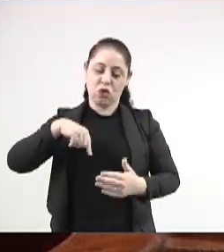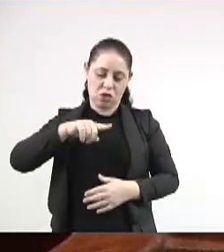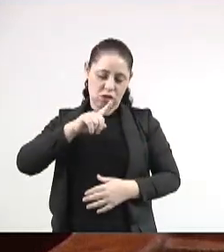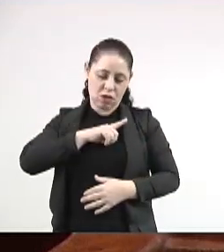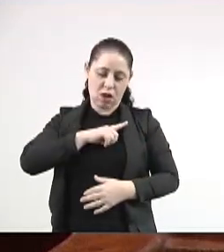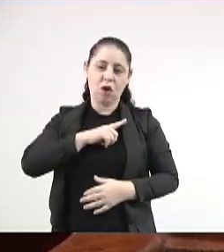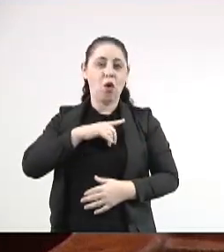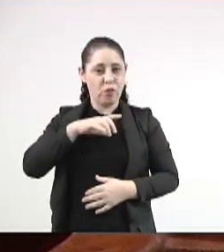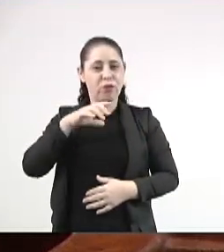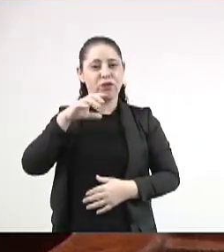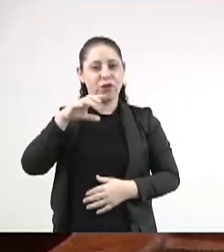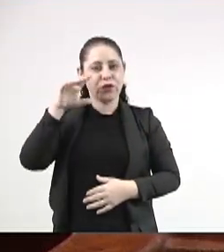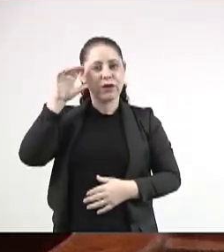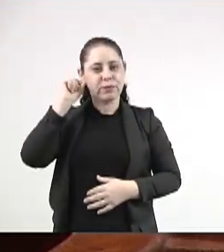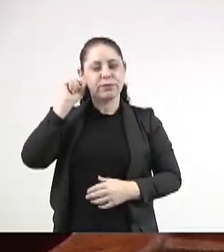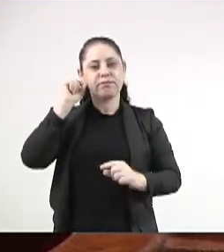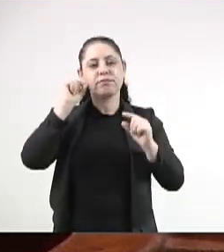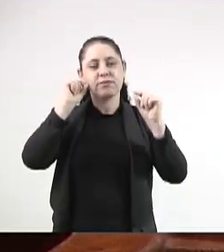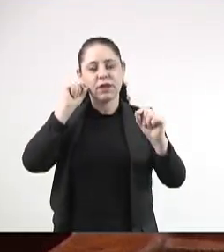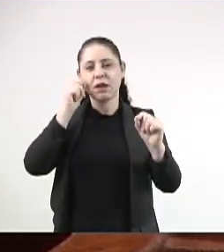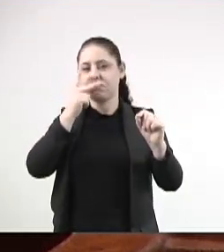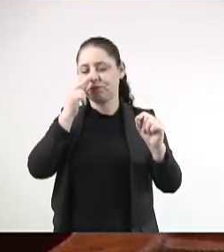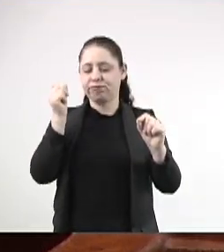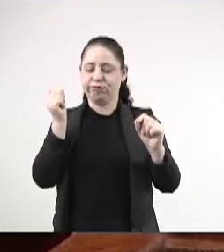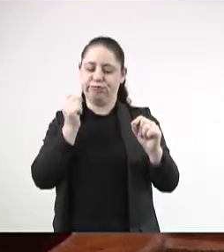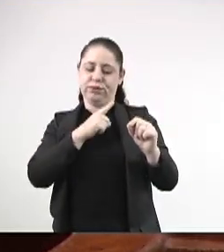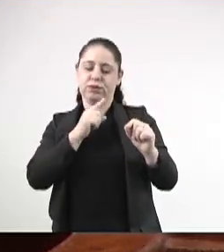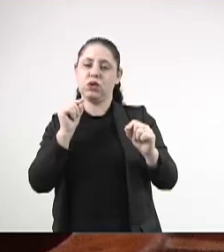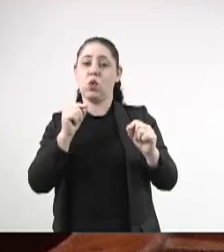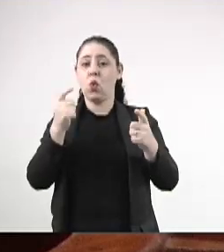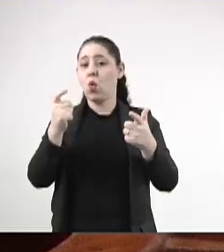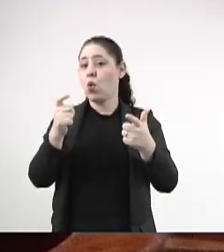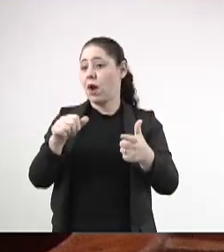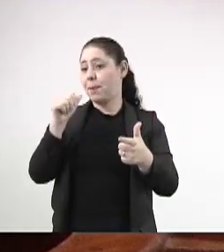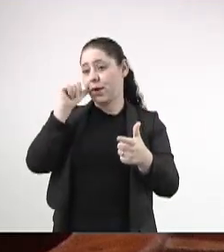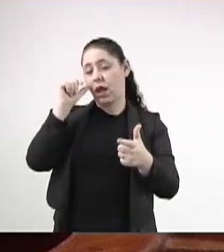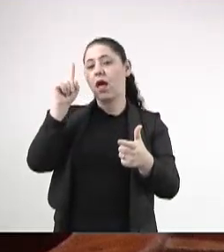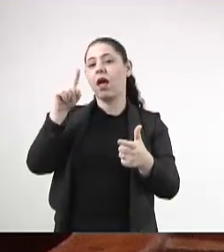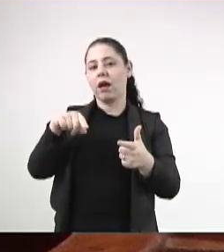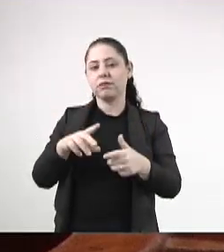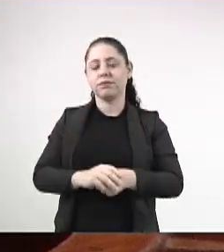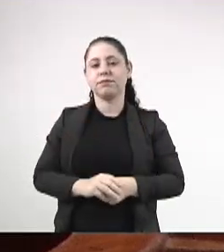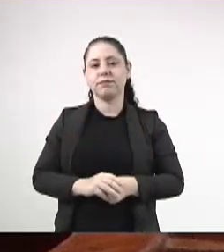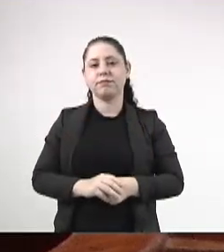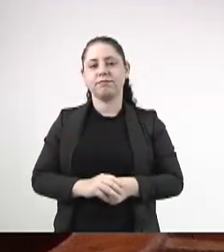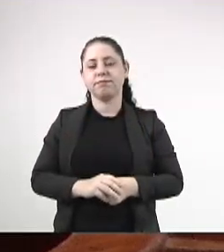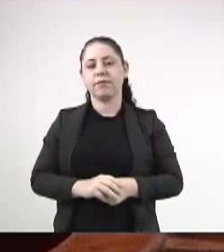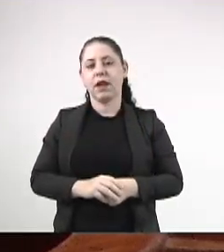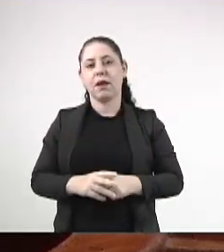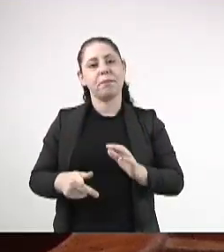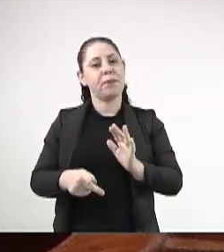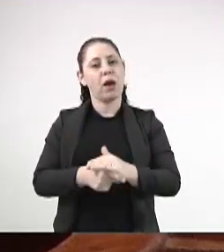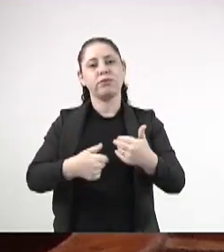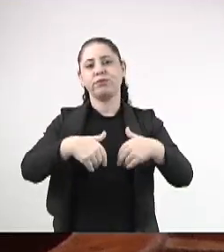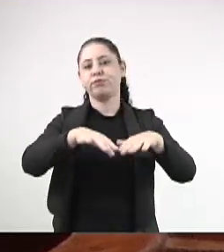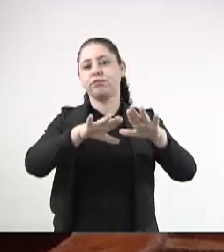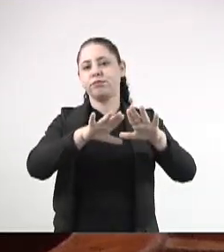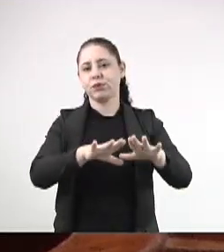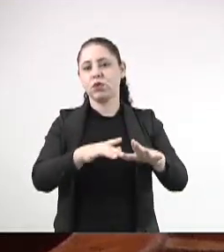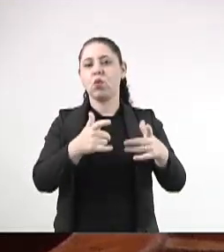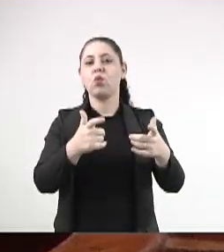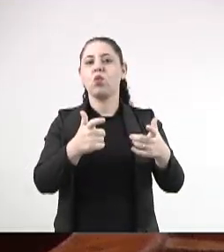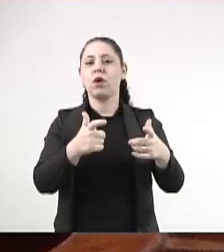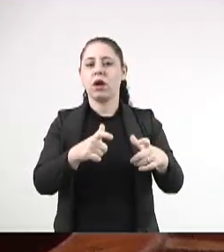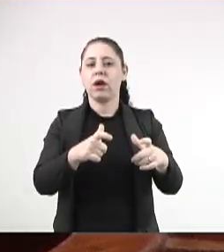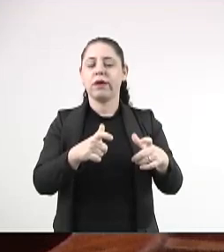nós ouvimos, uma hipocrisia dizendo que o lugar das mulheres era estar nesse